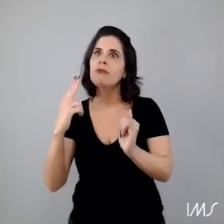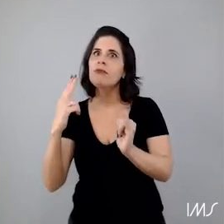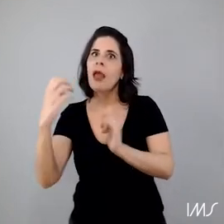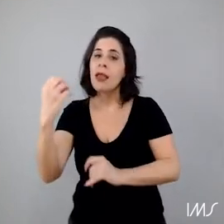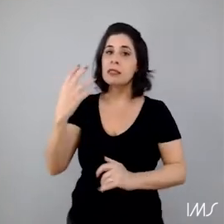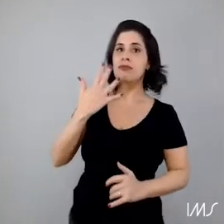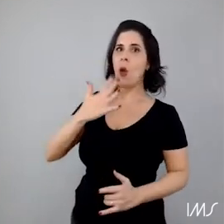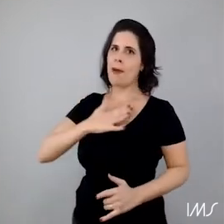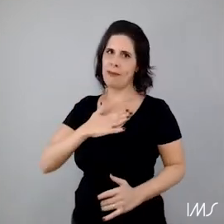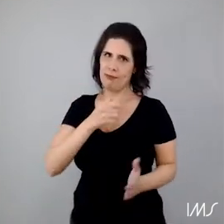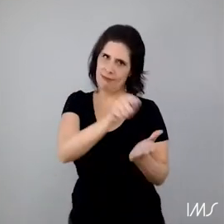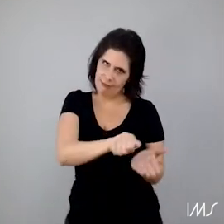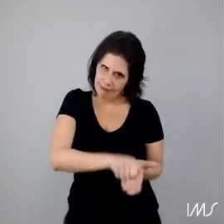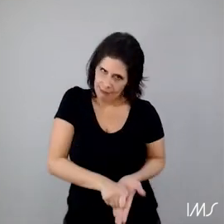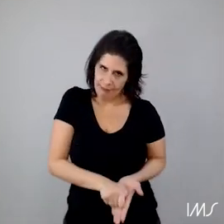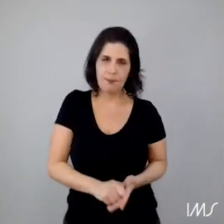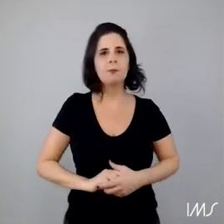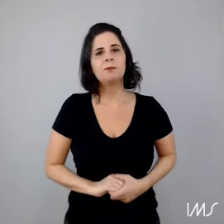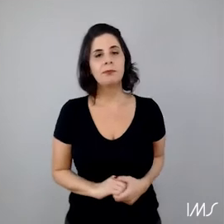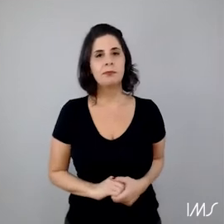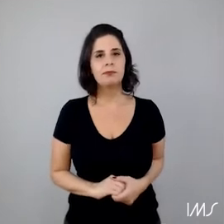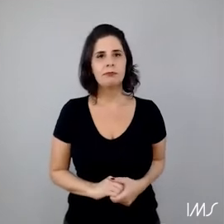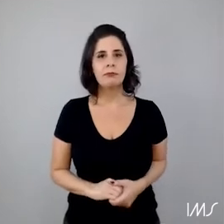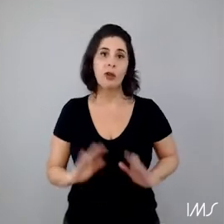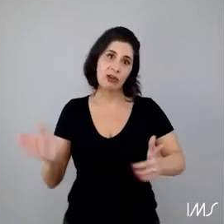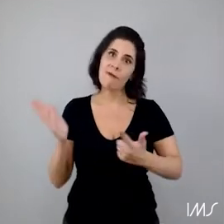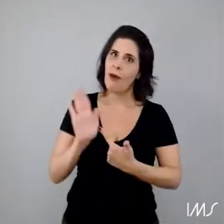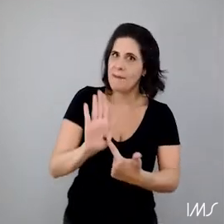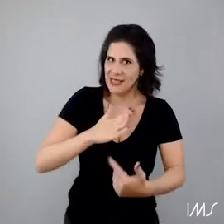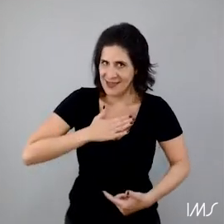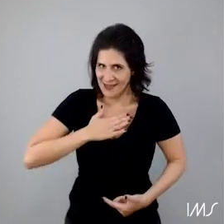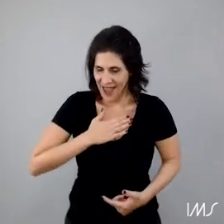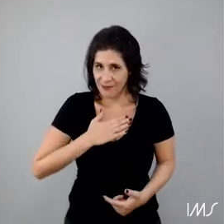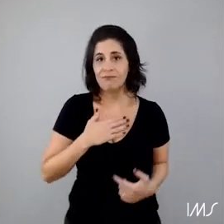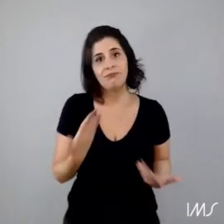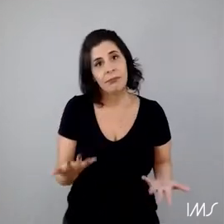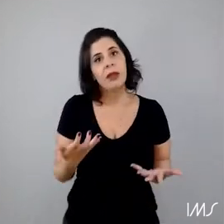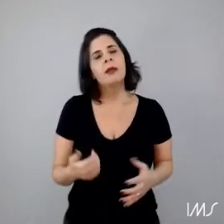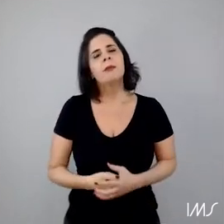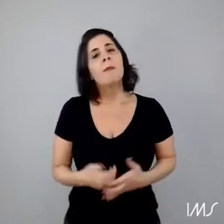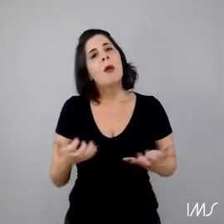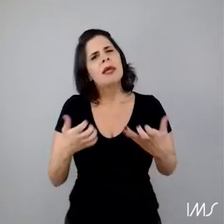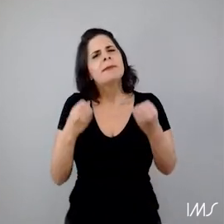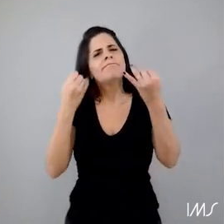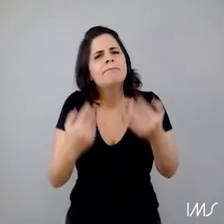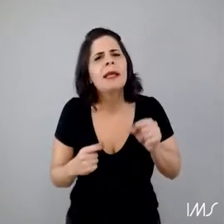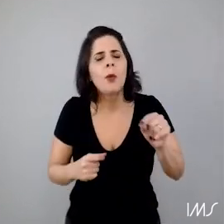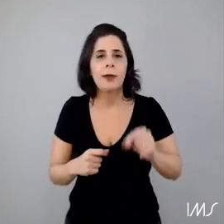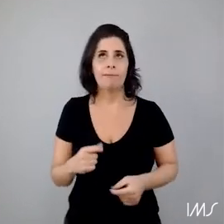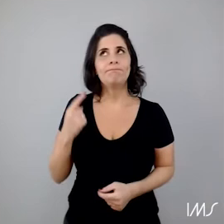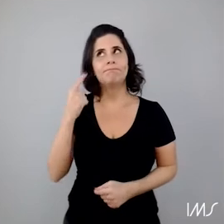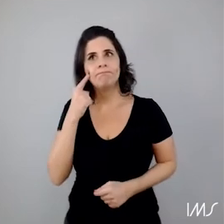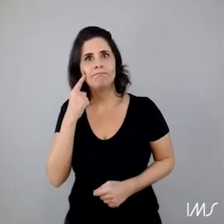escrevi. Então, a nossa. Já vou me apresentar, só queria dizer que nós pensamos,